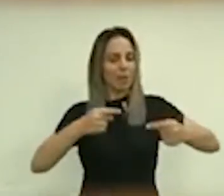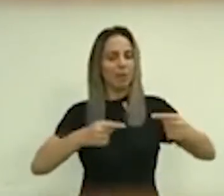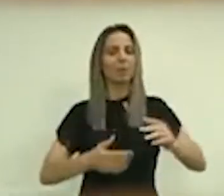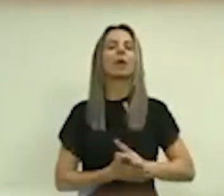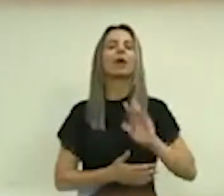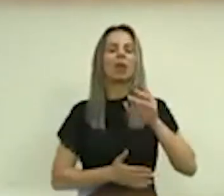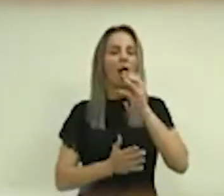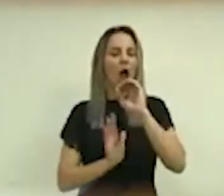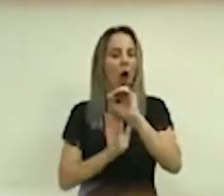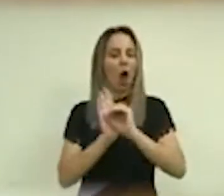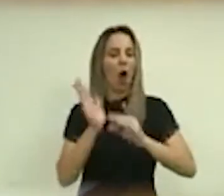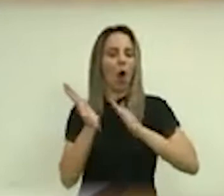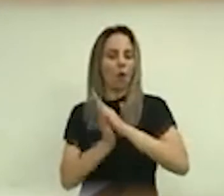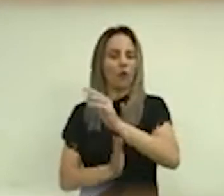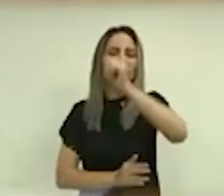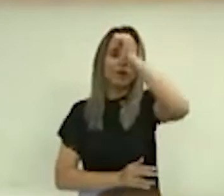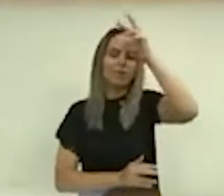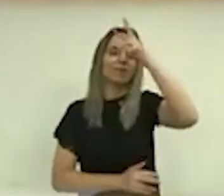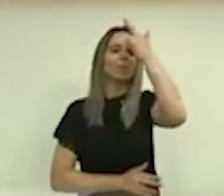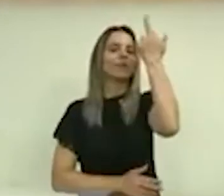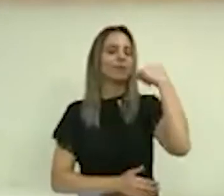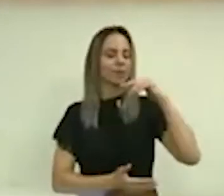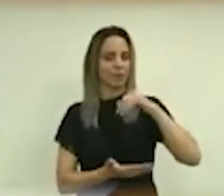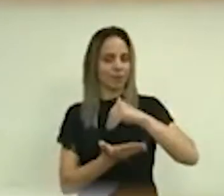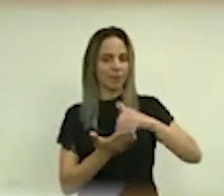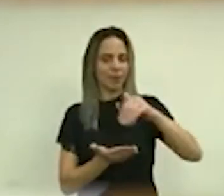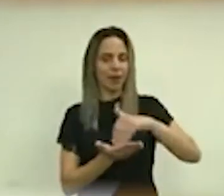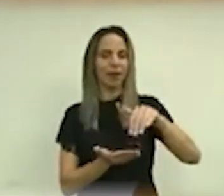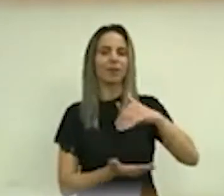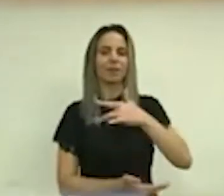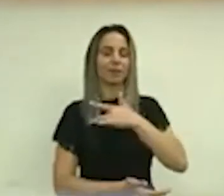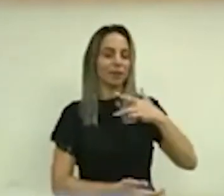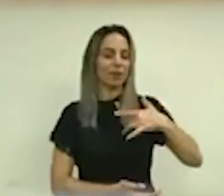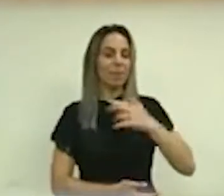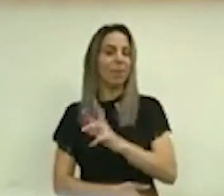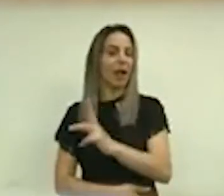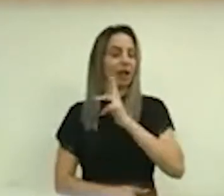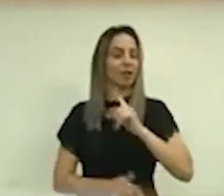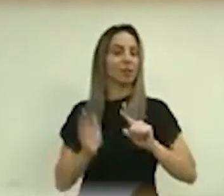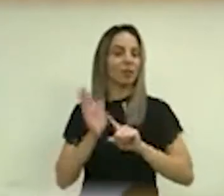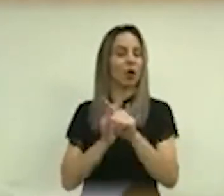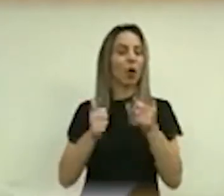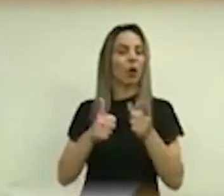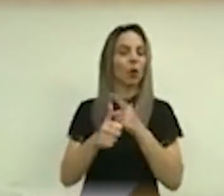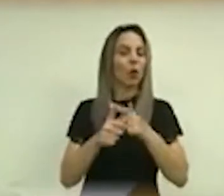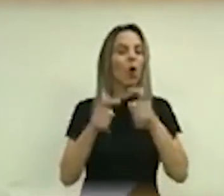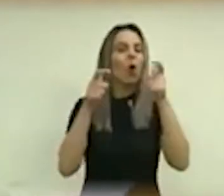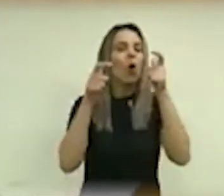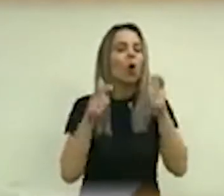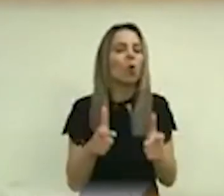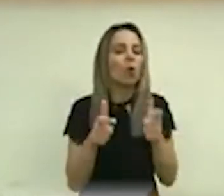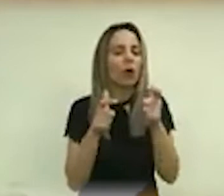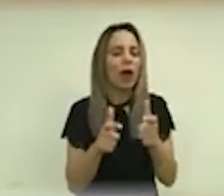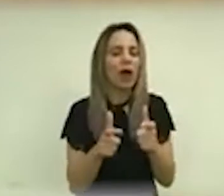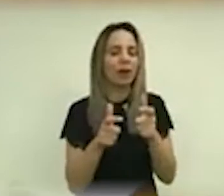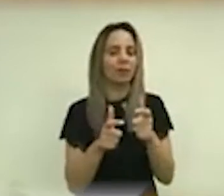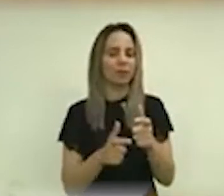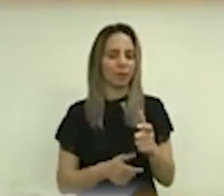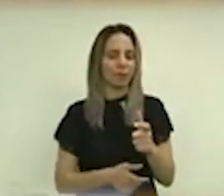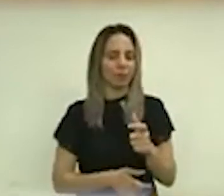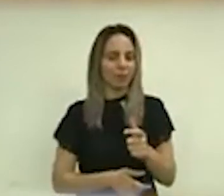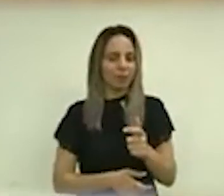enviado ofício à senhora prefeita Raquel Kini ao seu secretário de saúde, Cléber Nogueira, para que respondam. 1. O local onde se